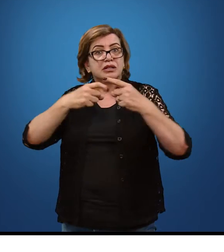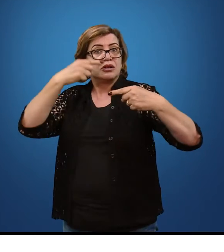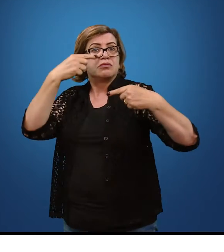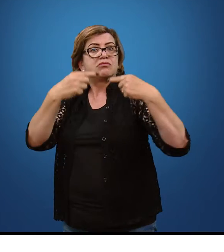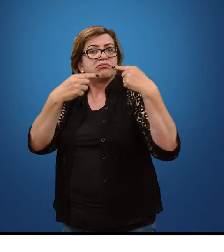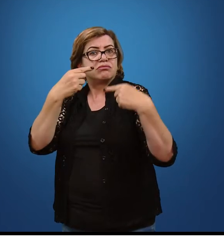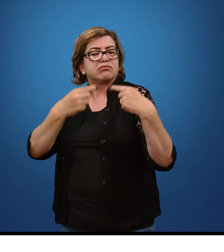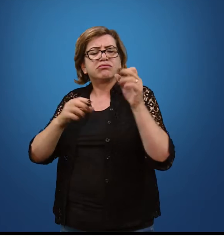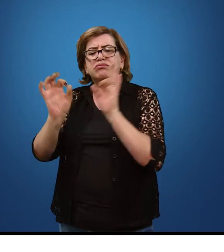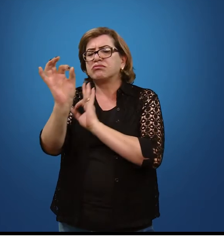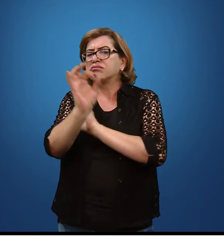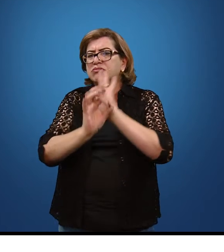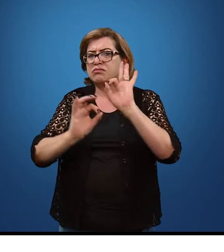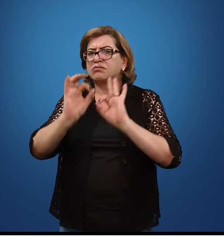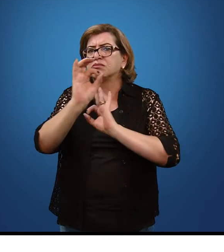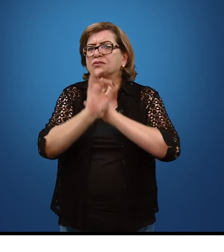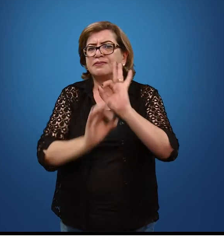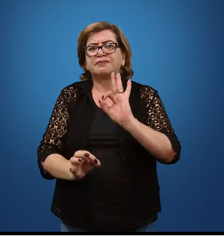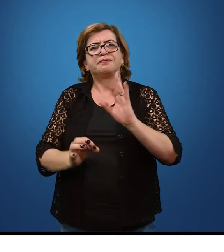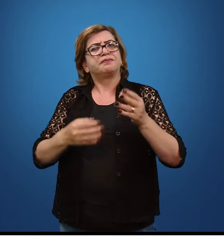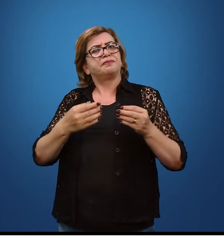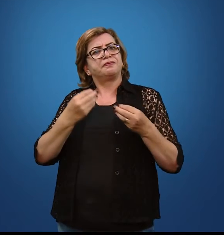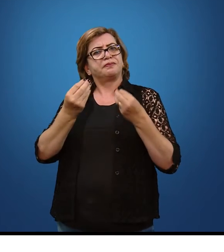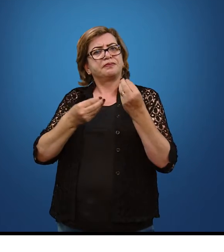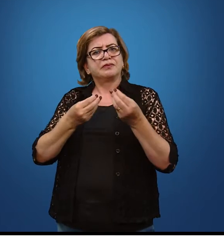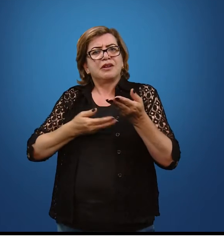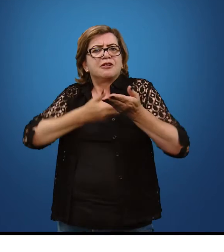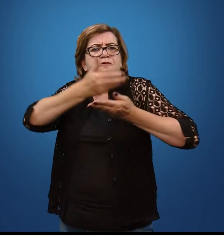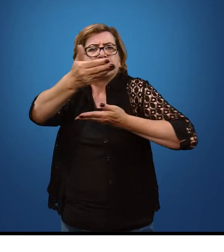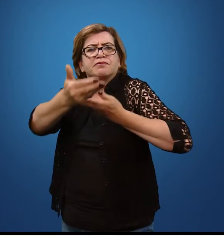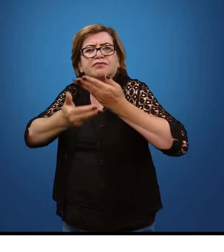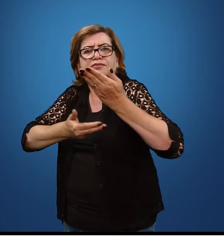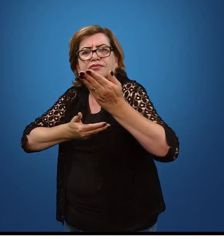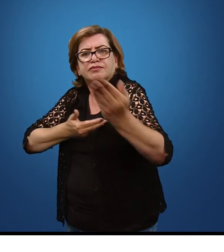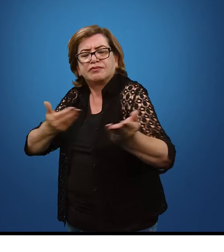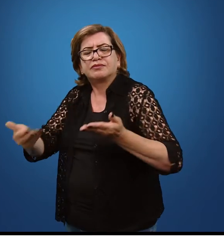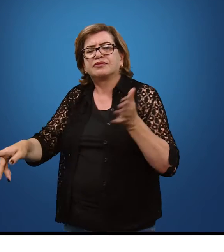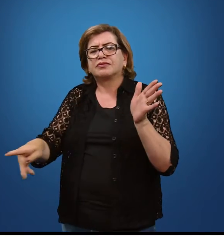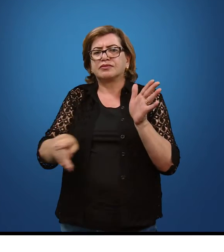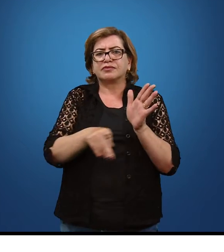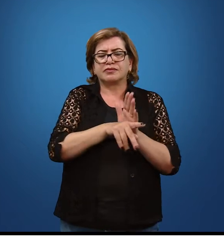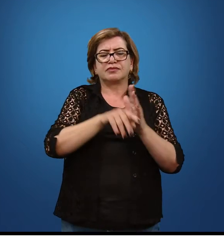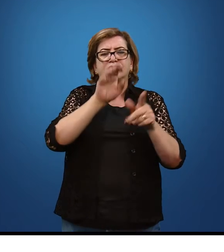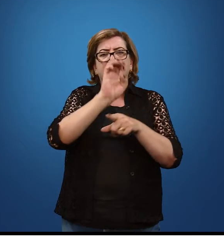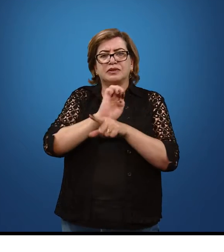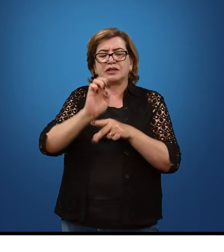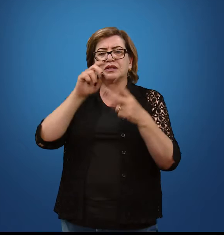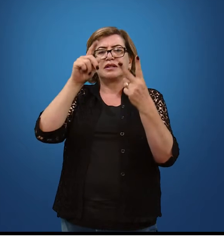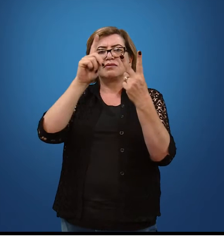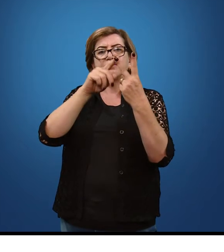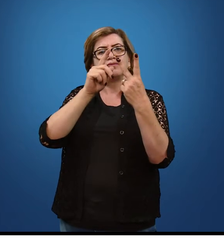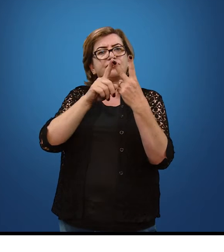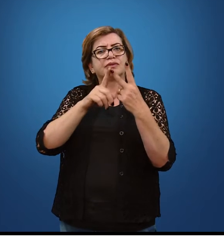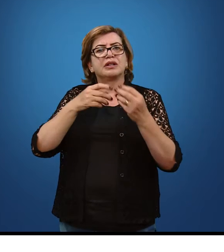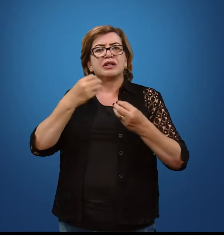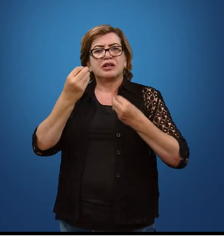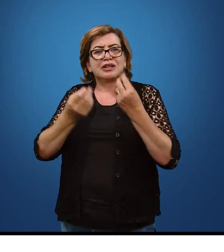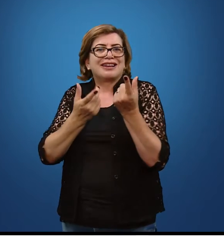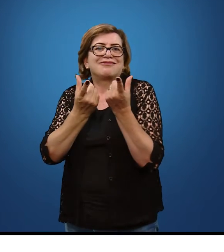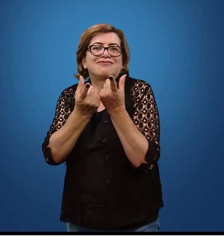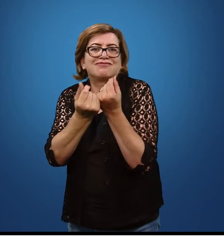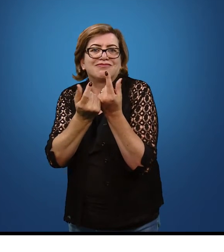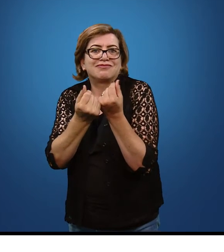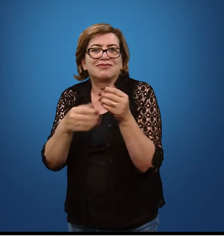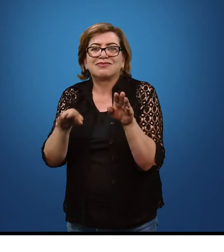de governar, né, derivada das relações de legitimidade do Estado, enquanto que a governança é a capacidade